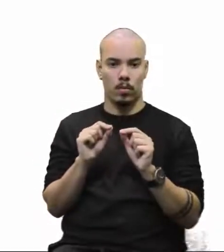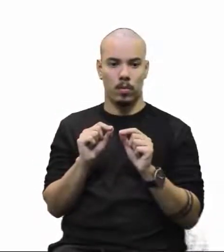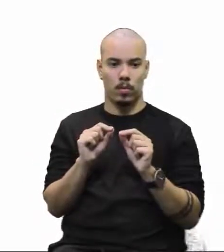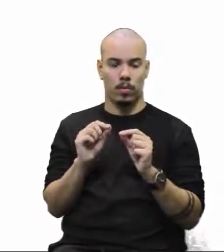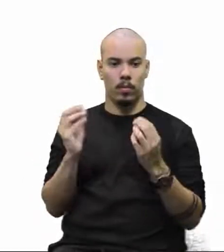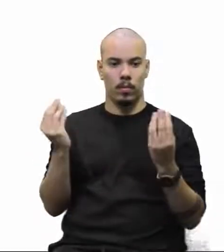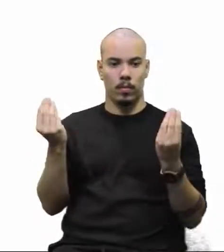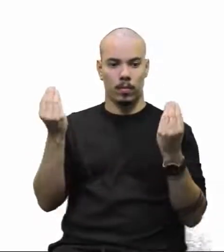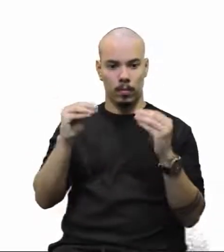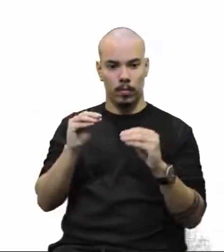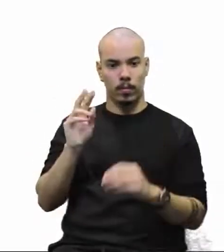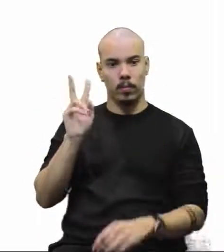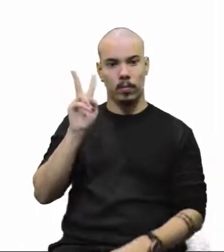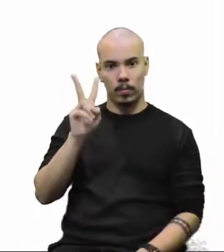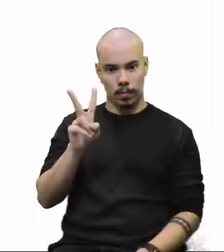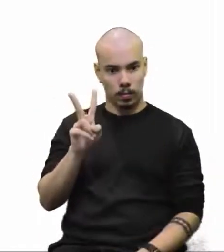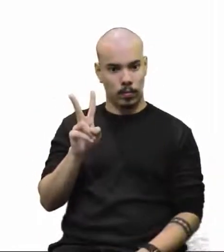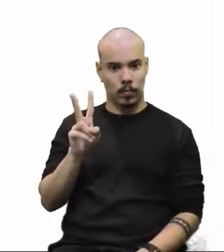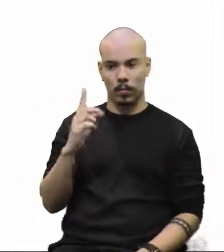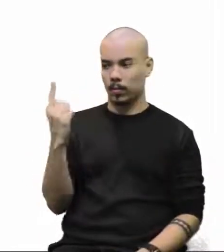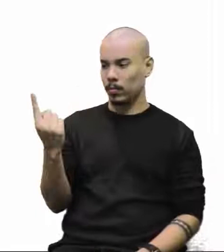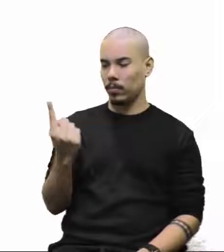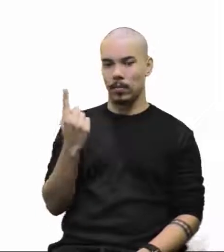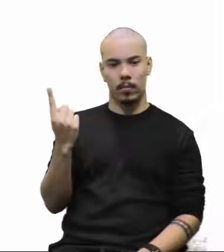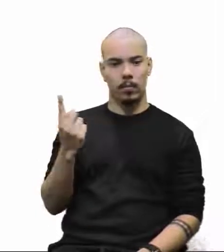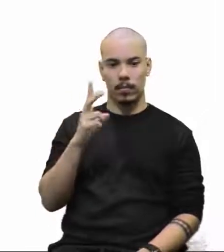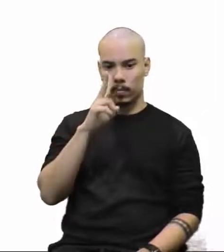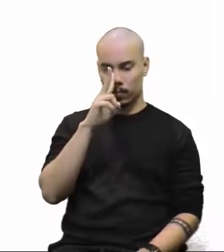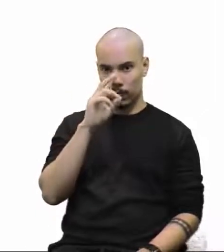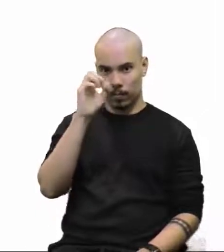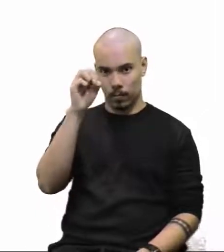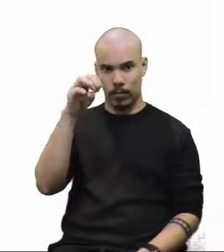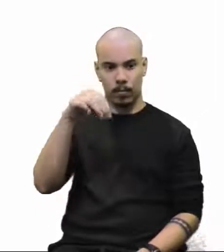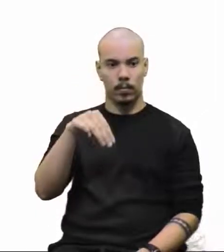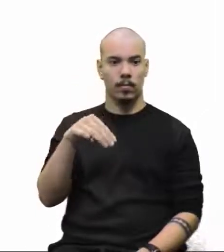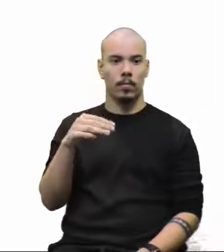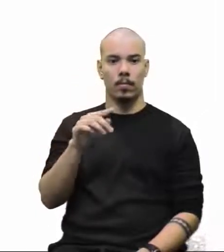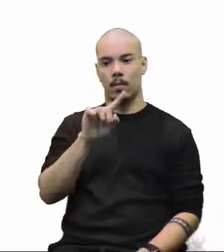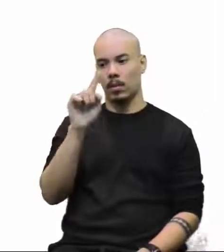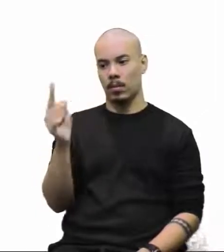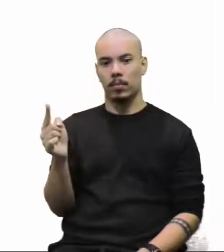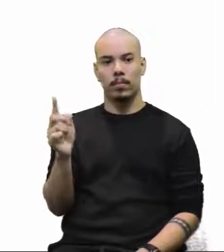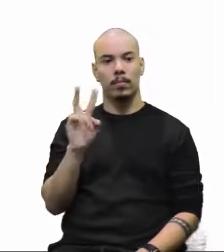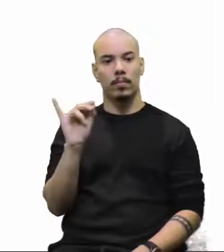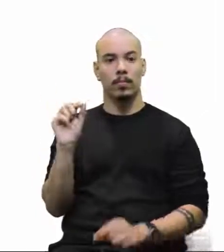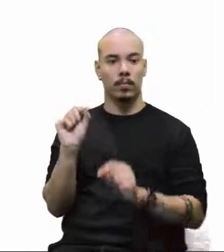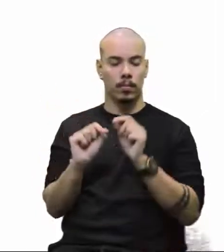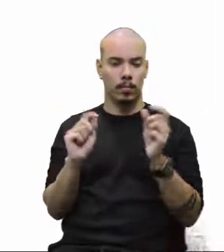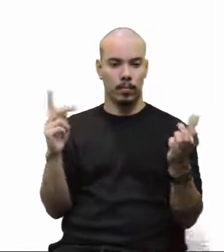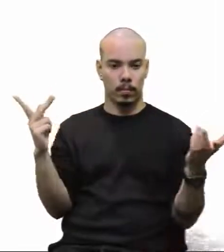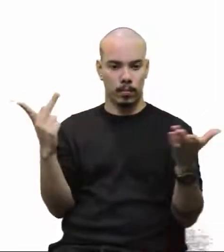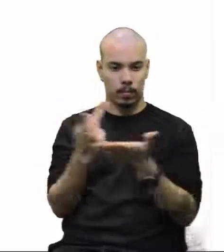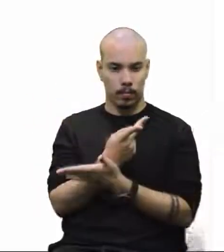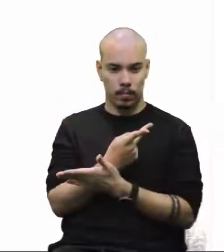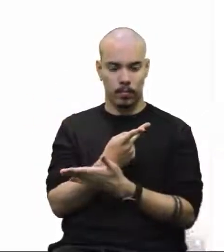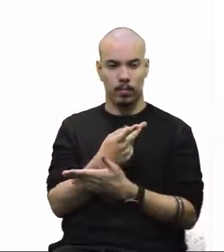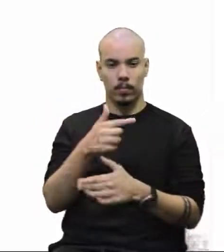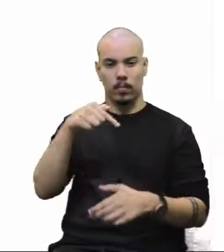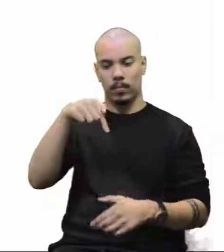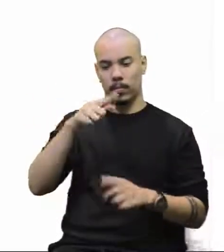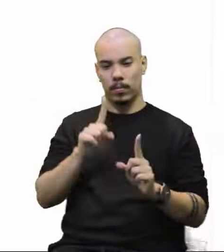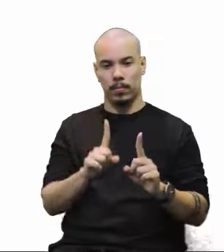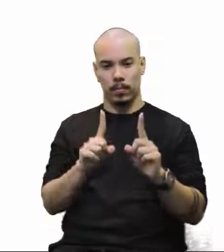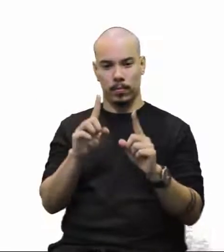que V, olha só, V tem que ficar sozinho. Força magnética está desse lado. Passa quem? Carga dividindo